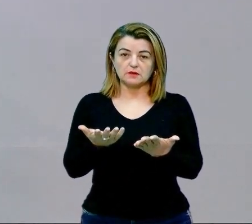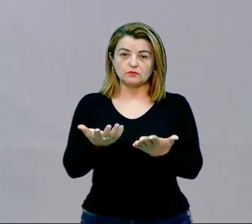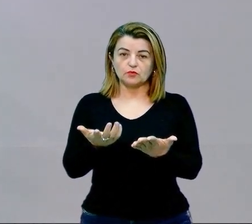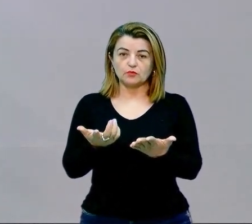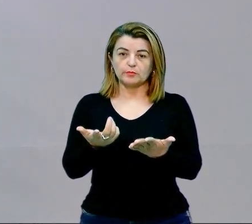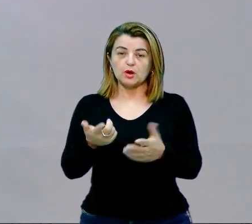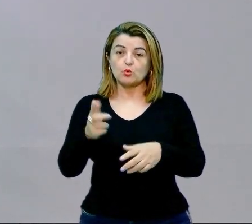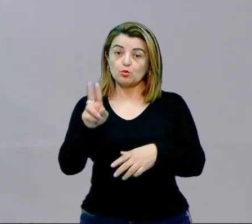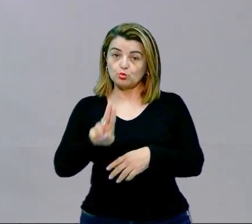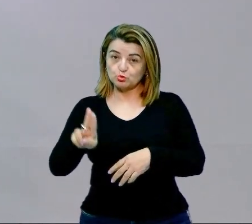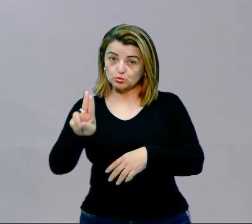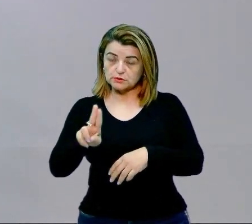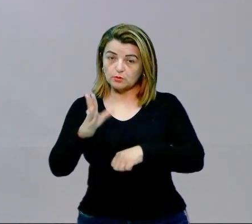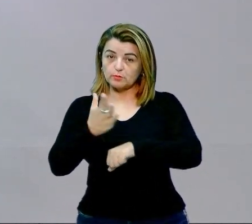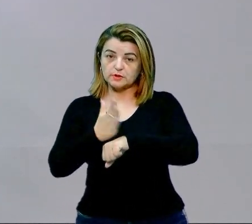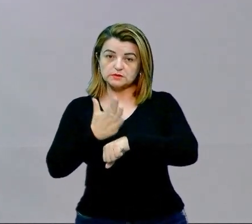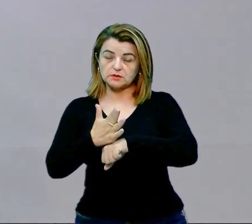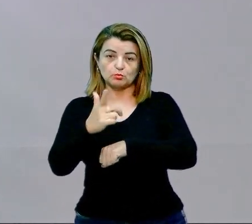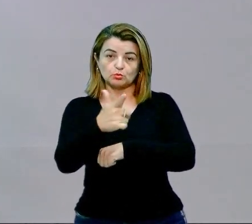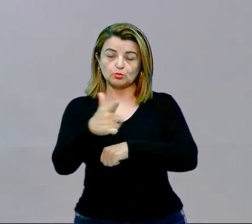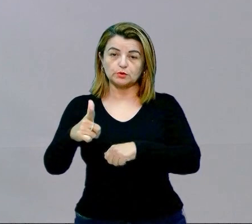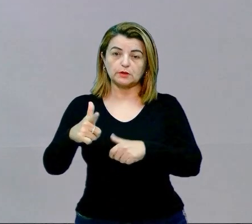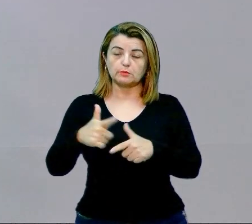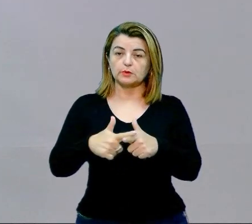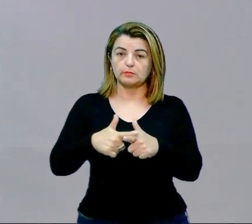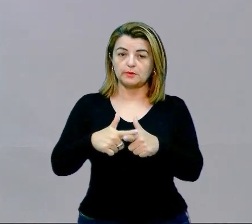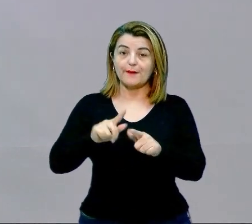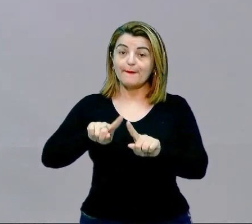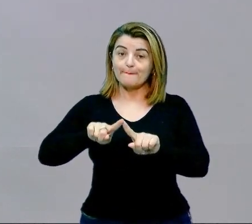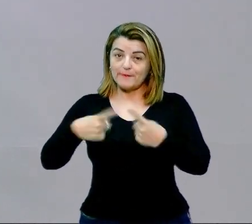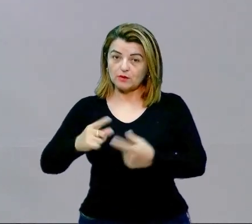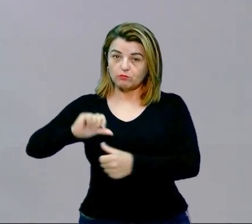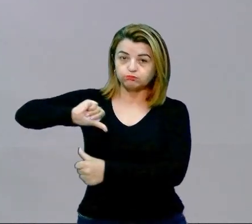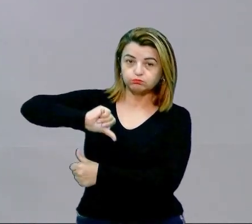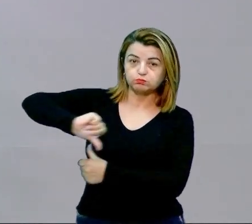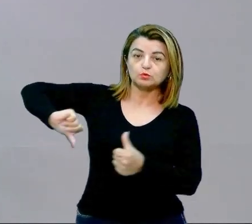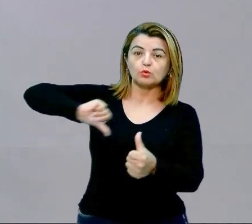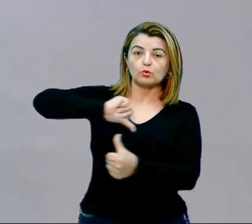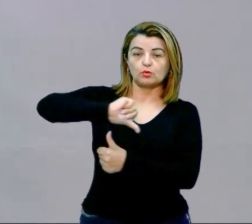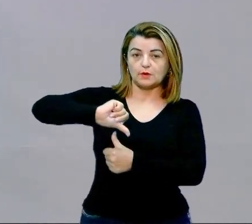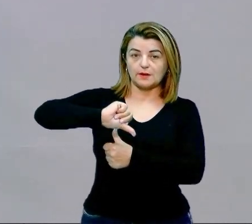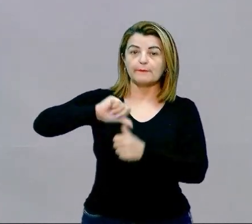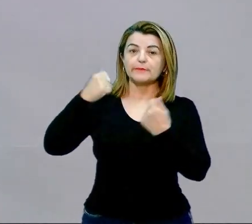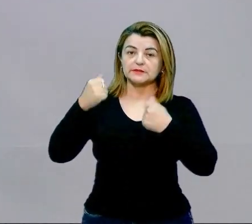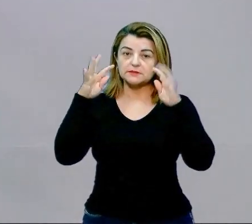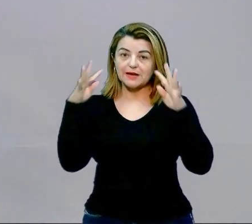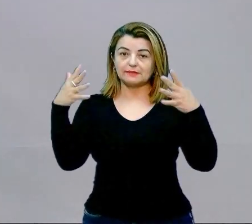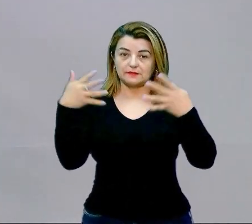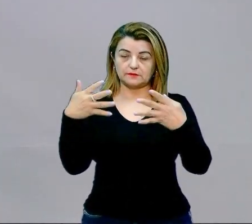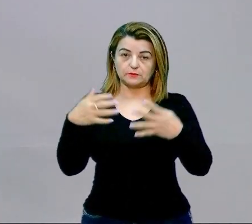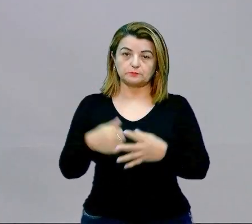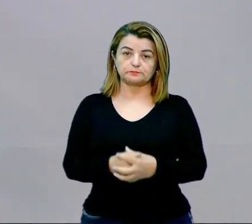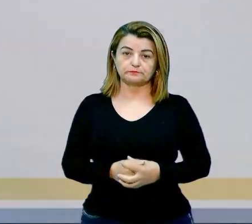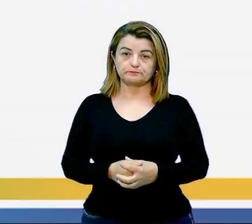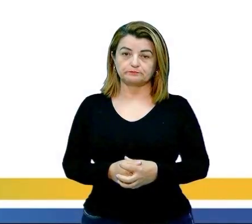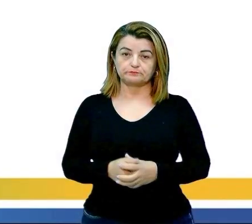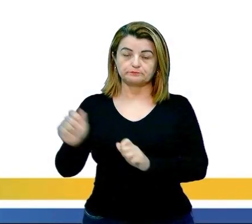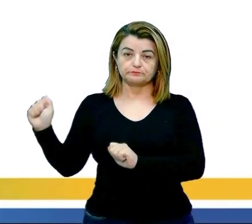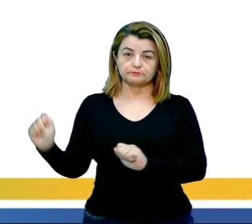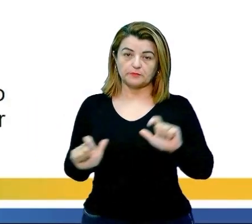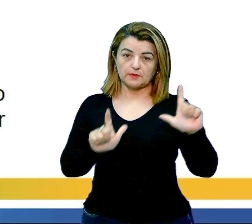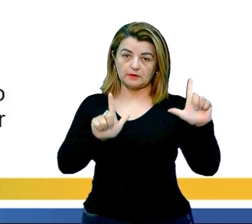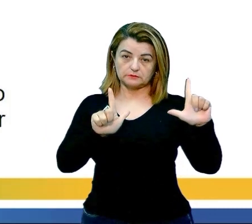quando for para transformar, aí sim, aí devemos prestar atenção. Tudo bem? Então vamos aos